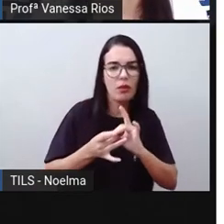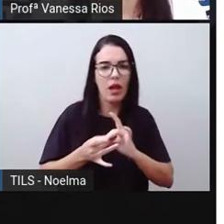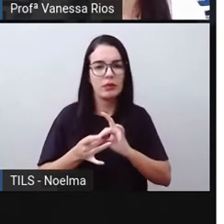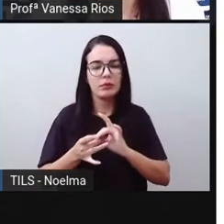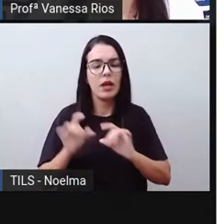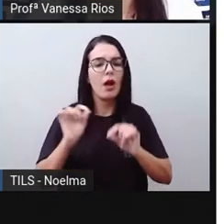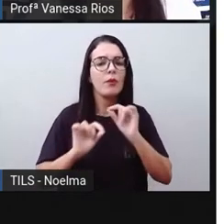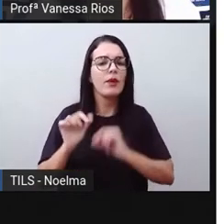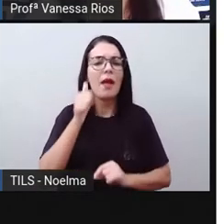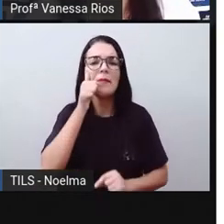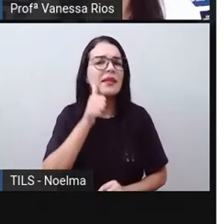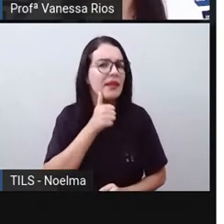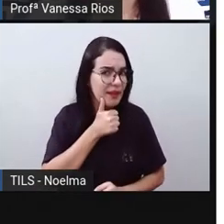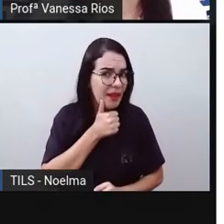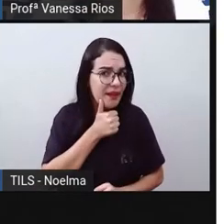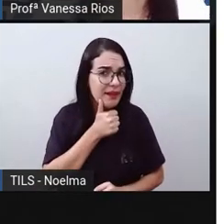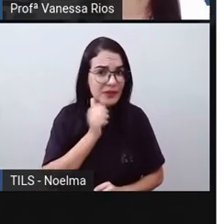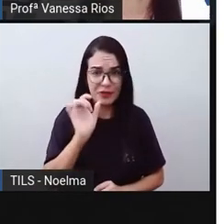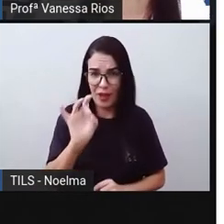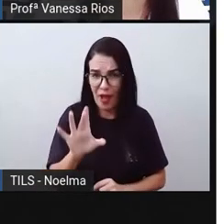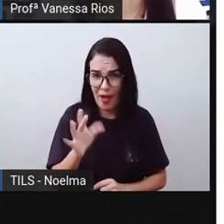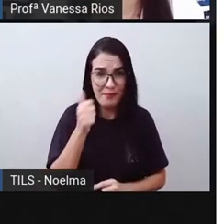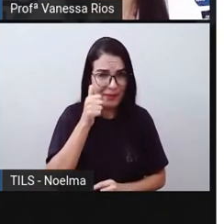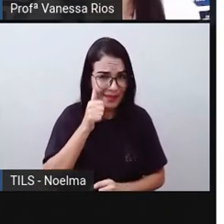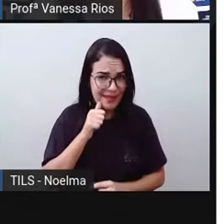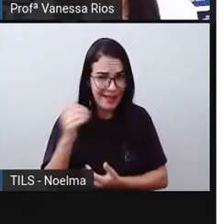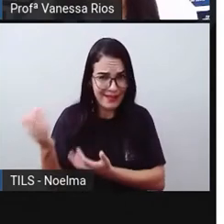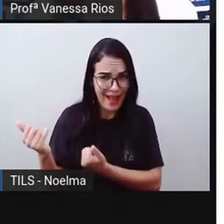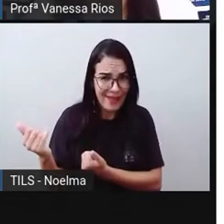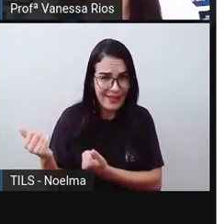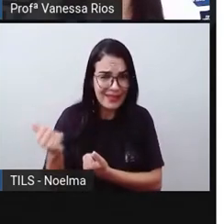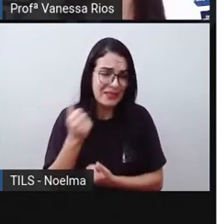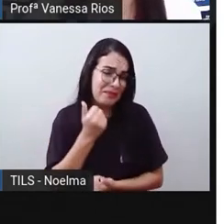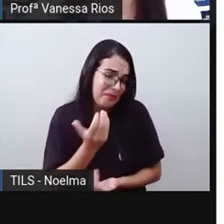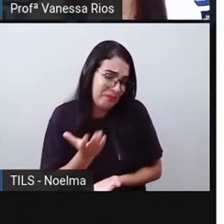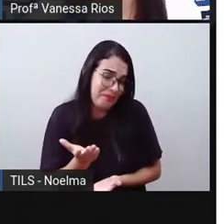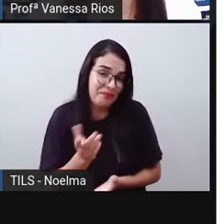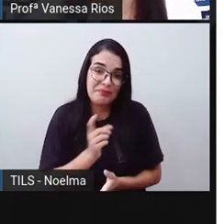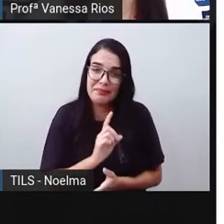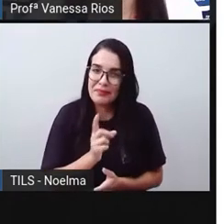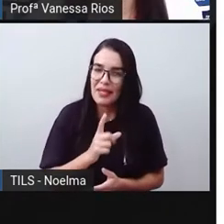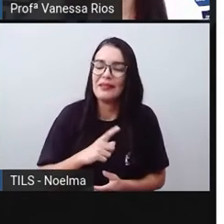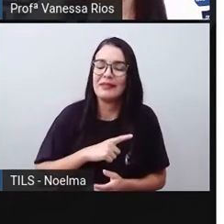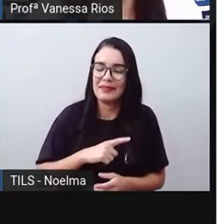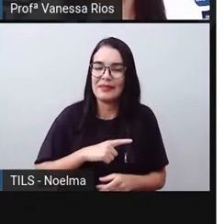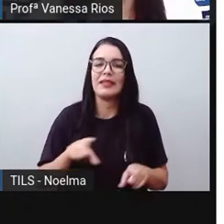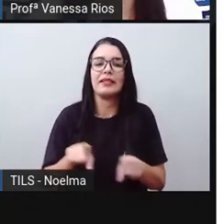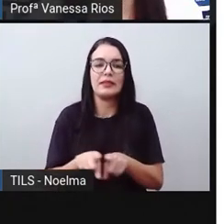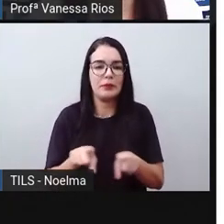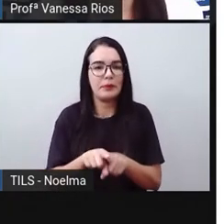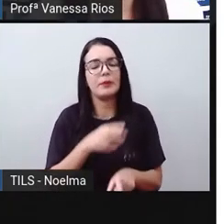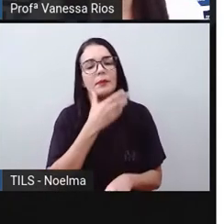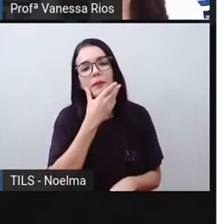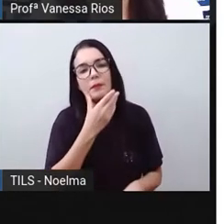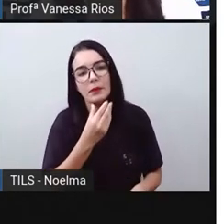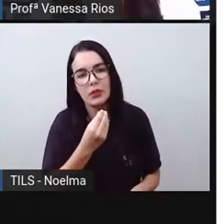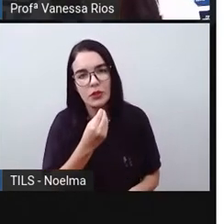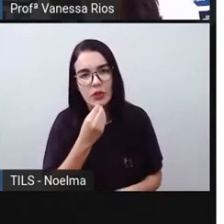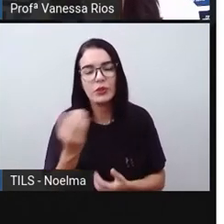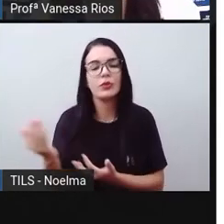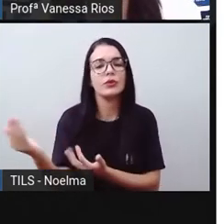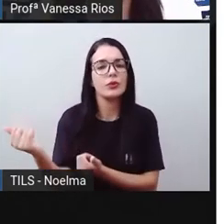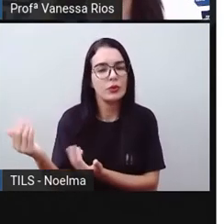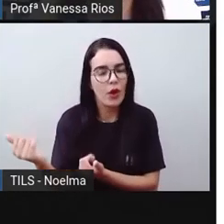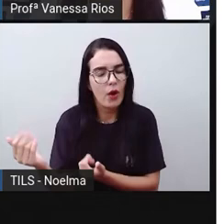às meninas, né? Às adolescentes ou às mulheres, mas muitos meninos, né? Muitos